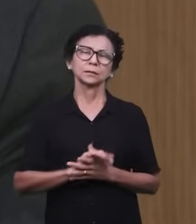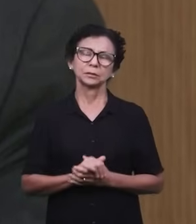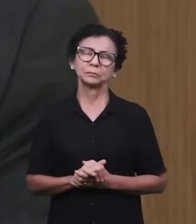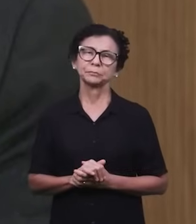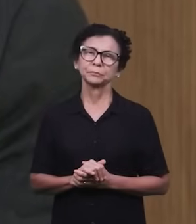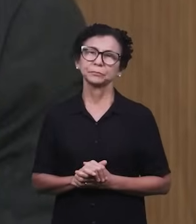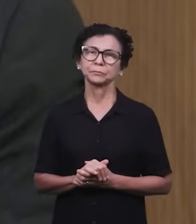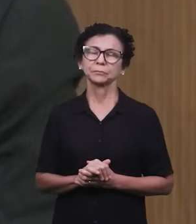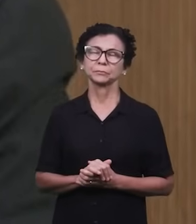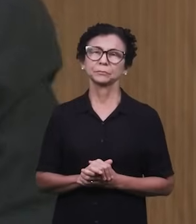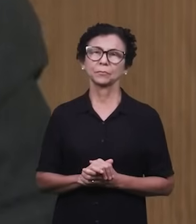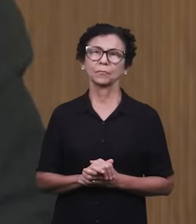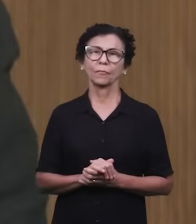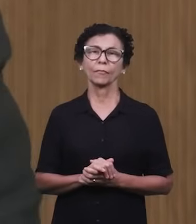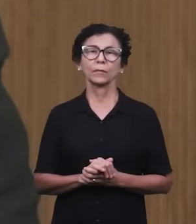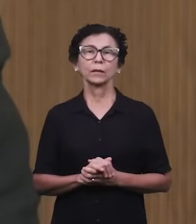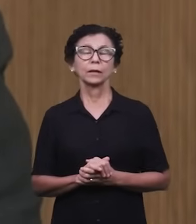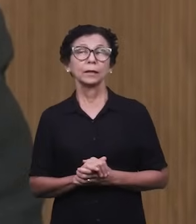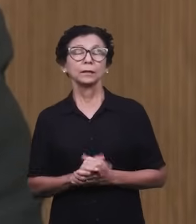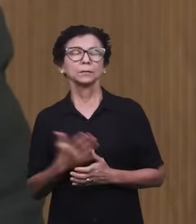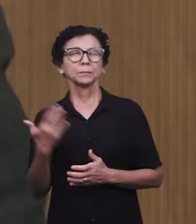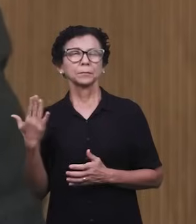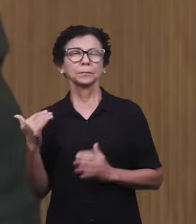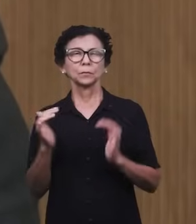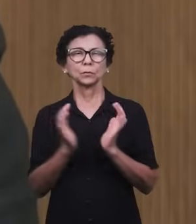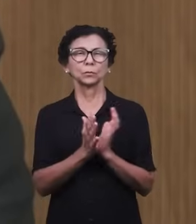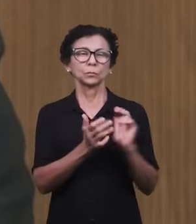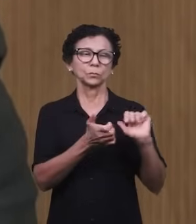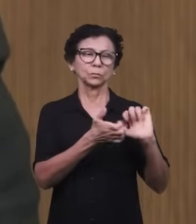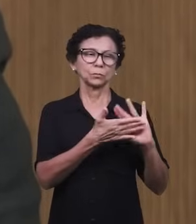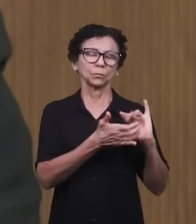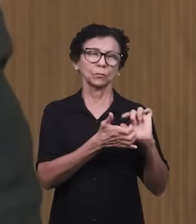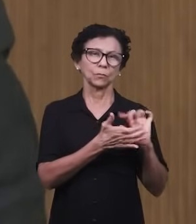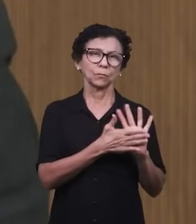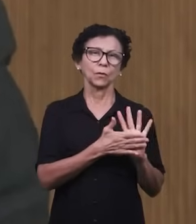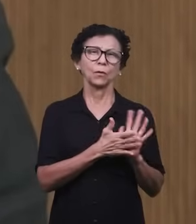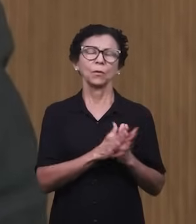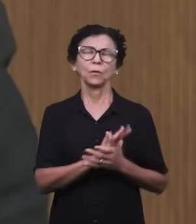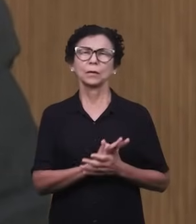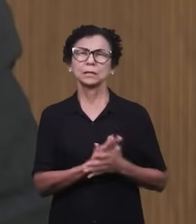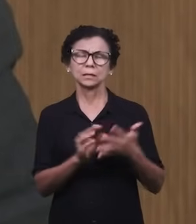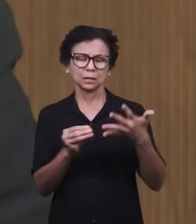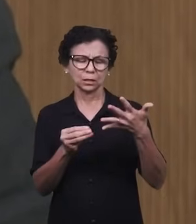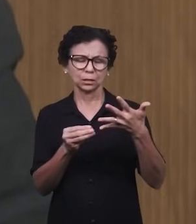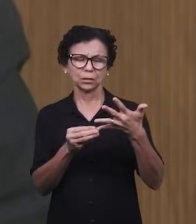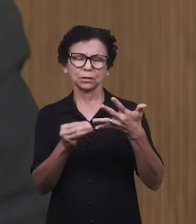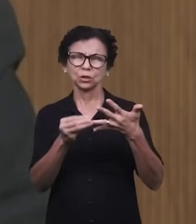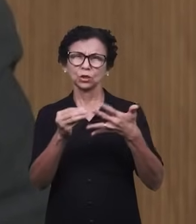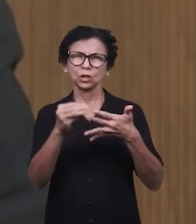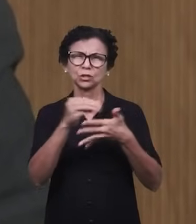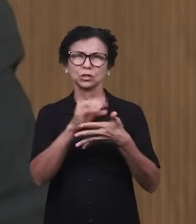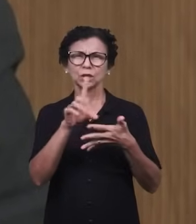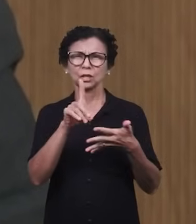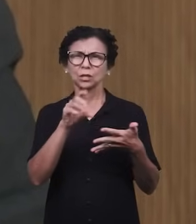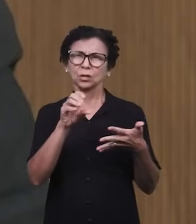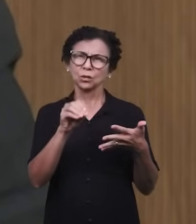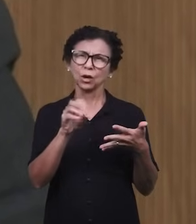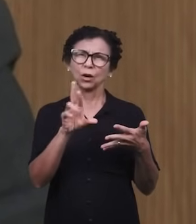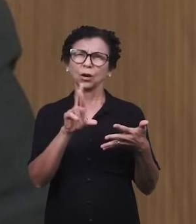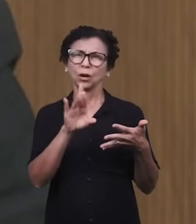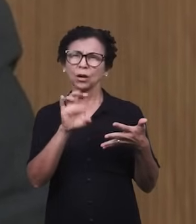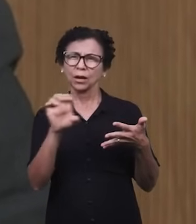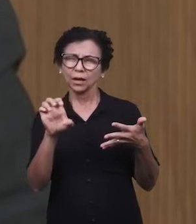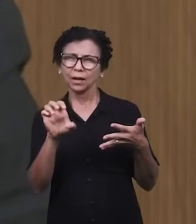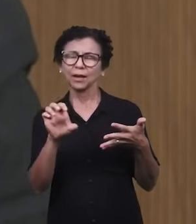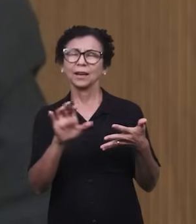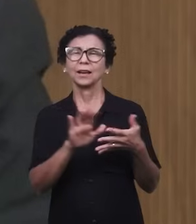acontecendo no nosso meio, desde o grupo de louvor também, né, Fábio? Então, uma época que a gente tocava só com as notinhas, dó, dó, dó,